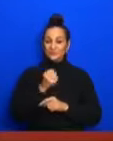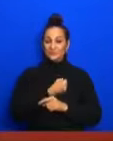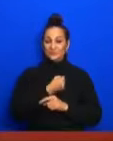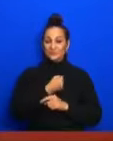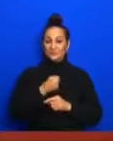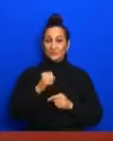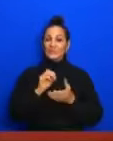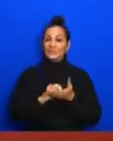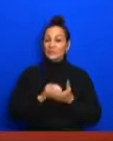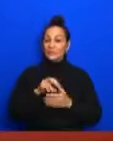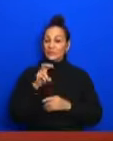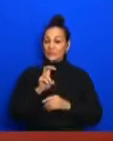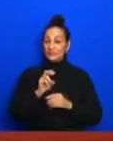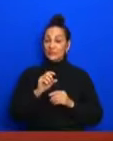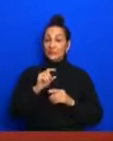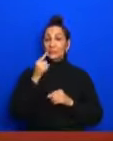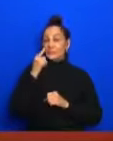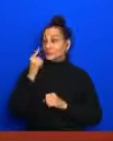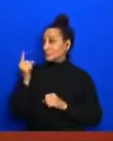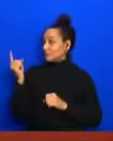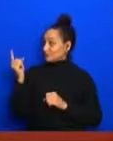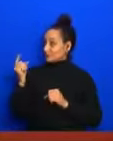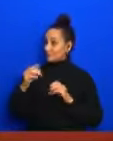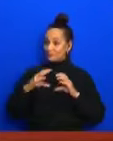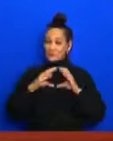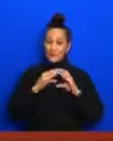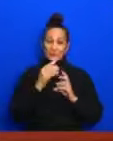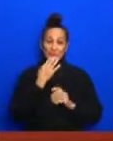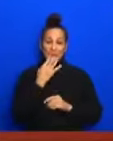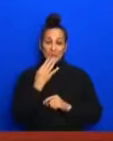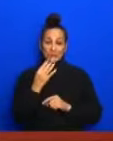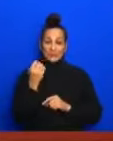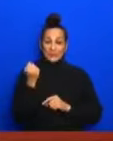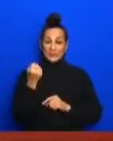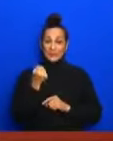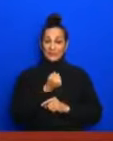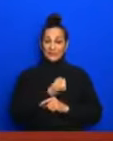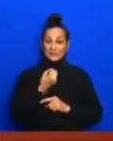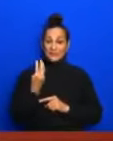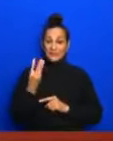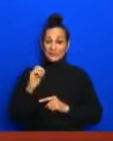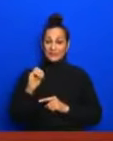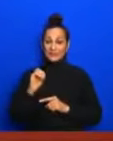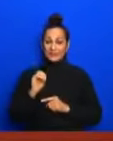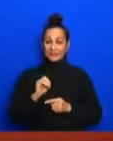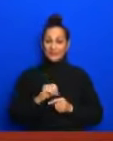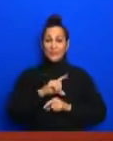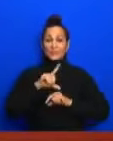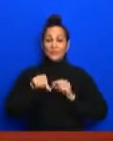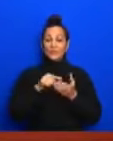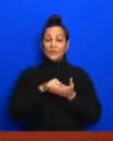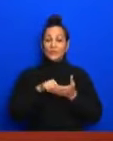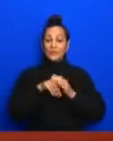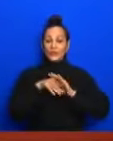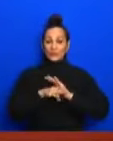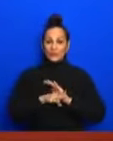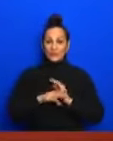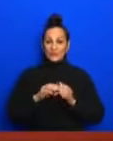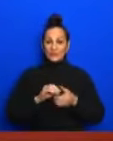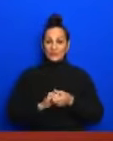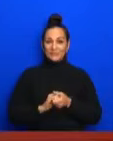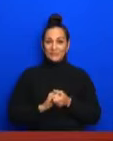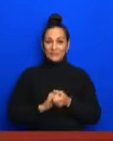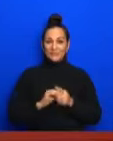números. Faltam 5, mais uma dezena na tela. Bola branca 30, branca número 30. É o sorteio da Loto